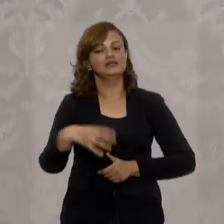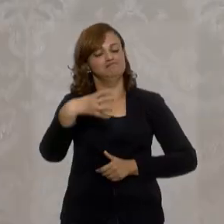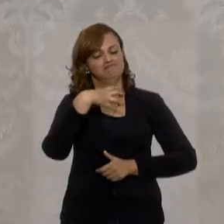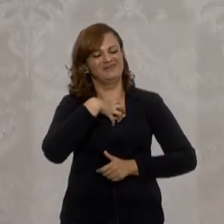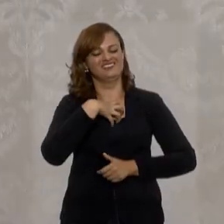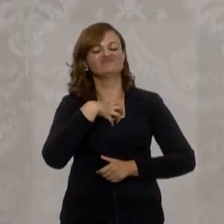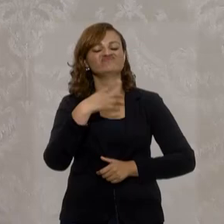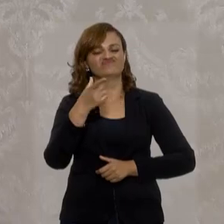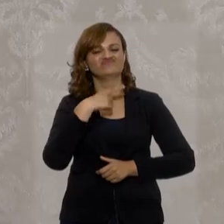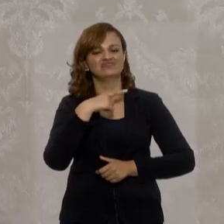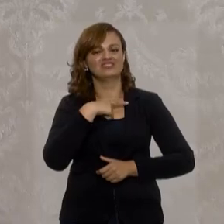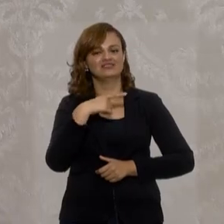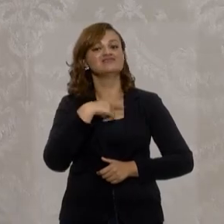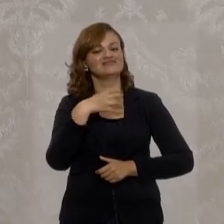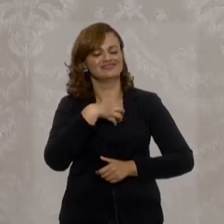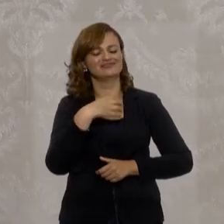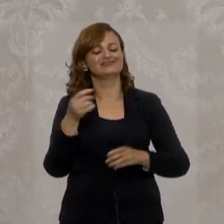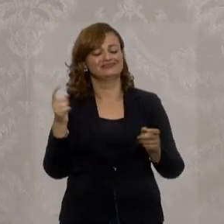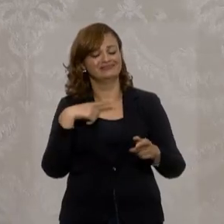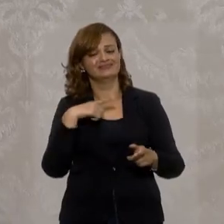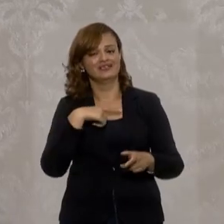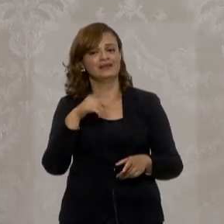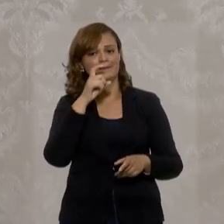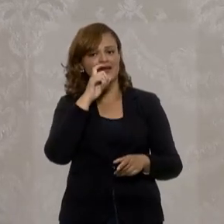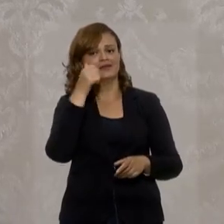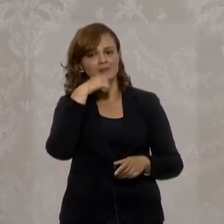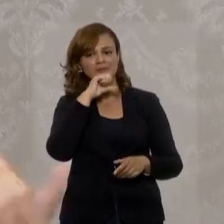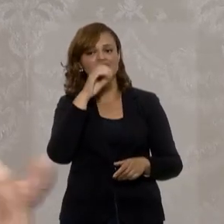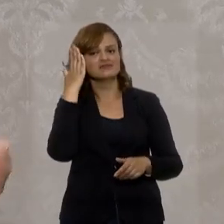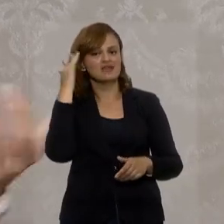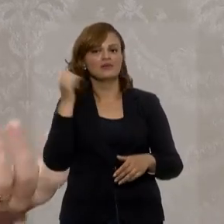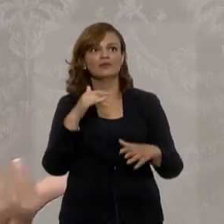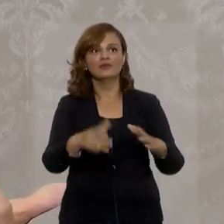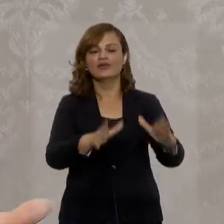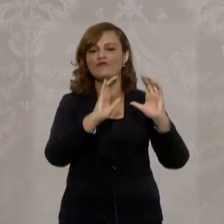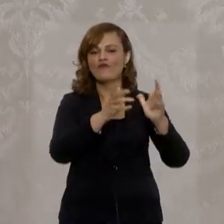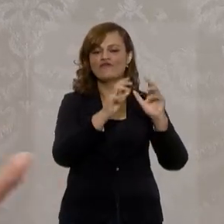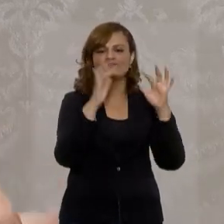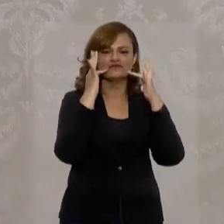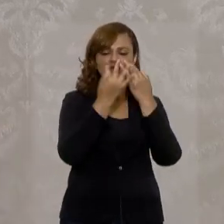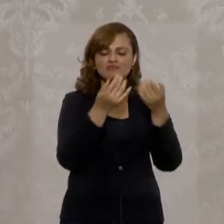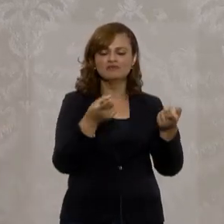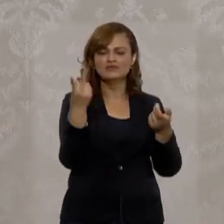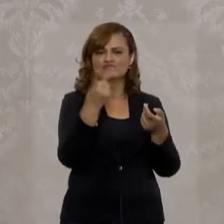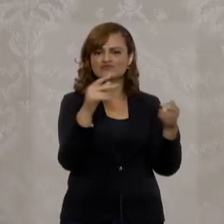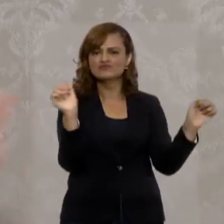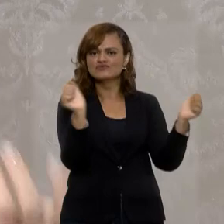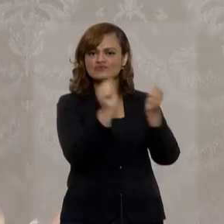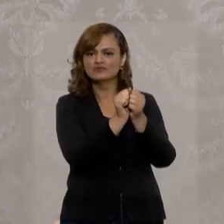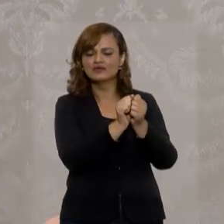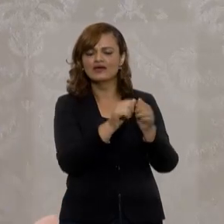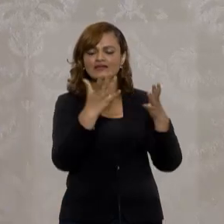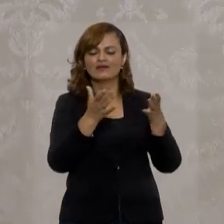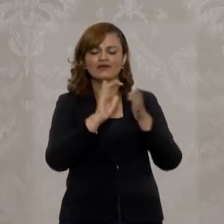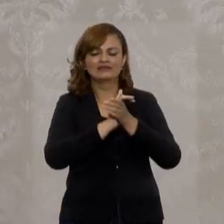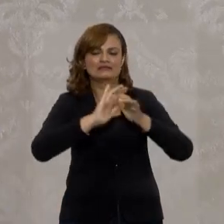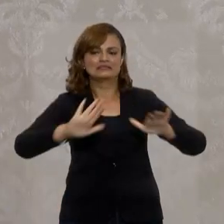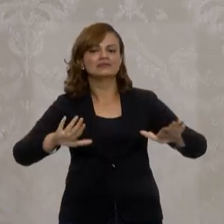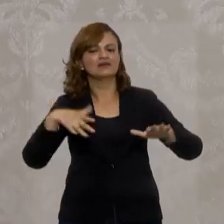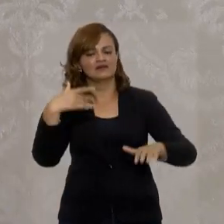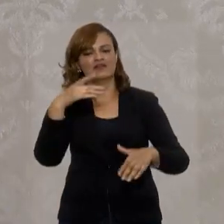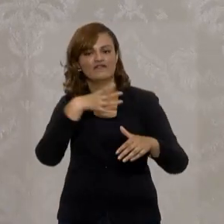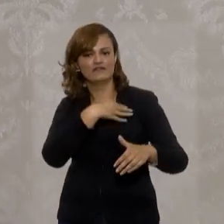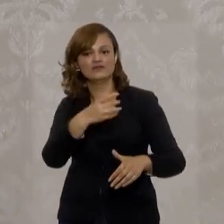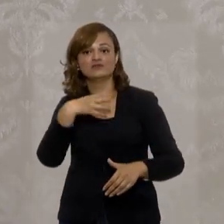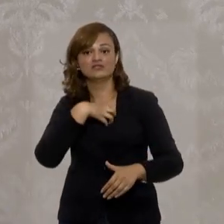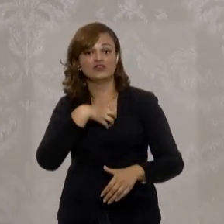Algum impacto vai causar, isso os pais têm que estar cientes, claro, né? Que ele está convivendo, né, nesse modelo familiar, com essa presença, ele vai